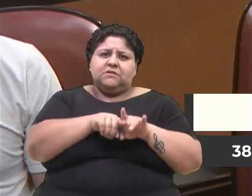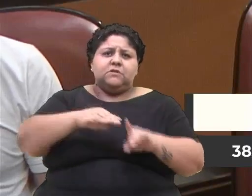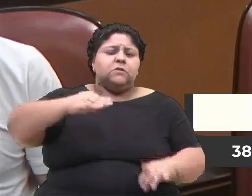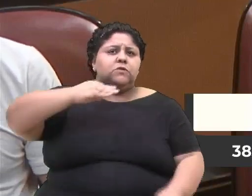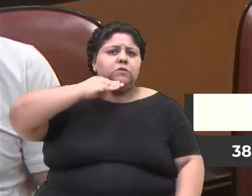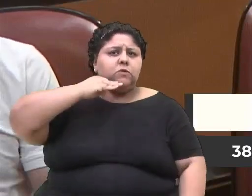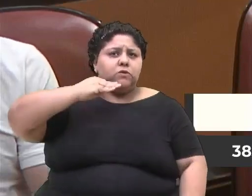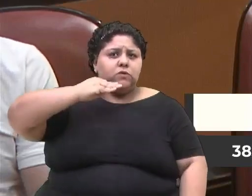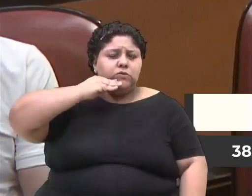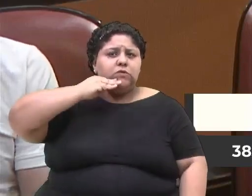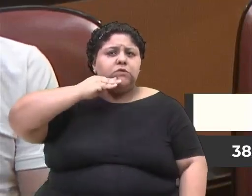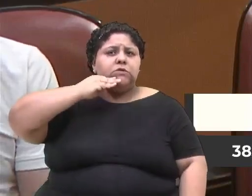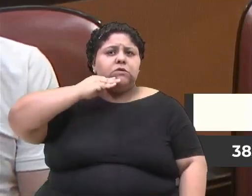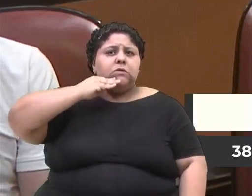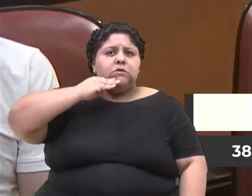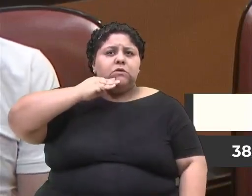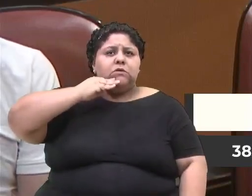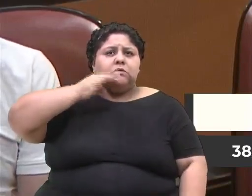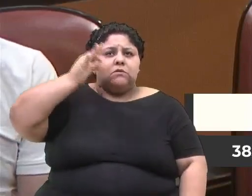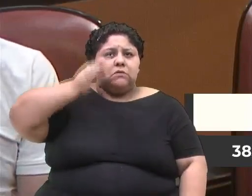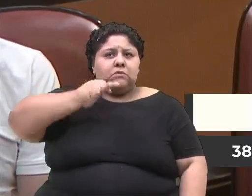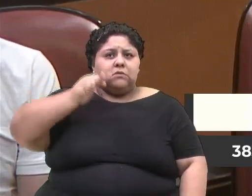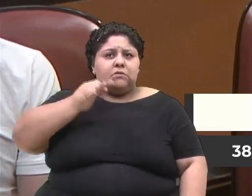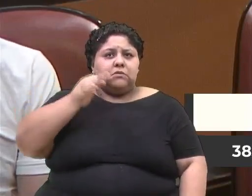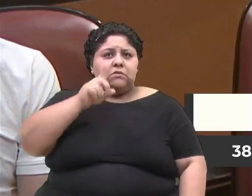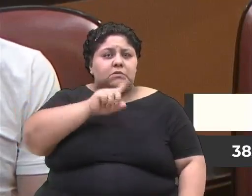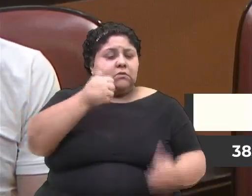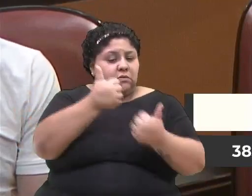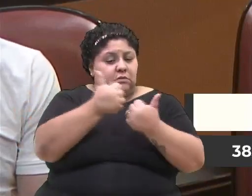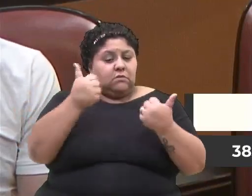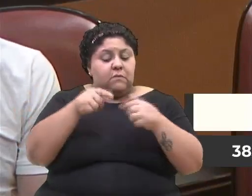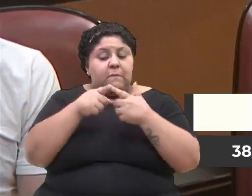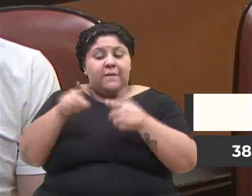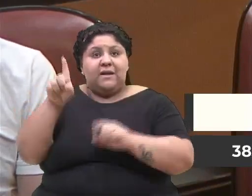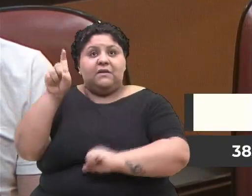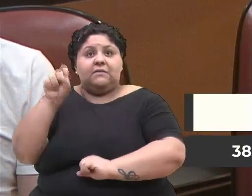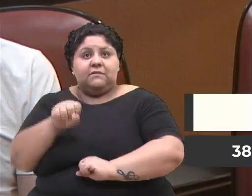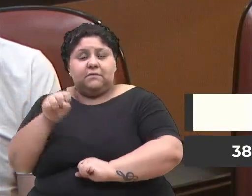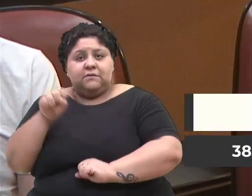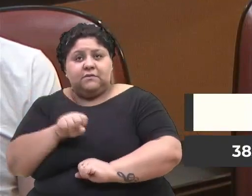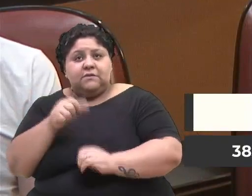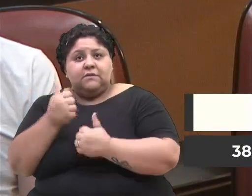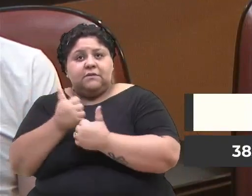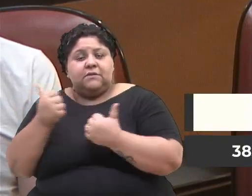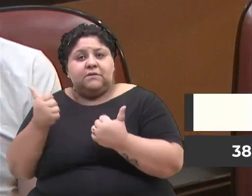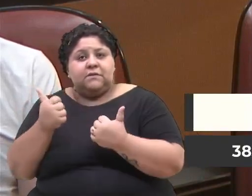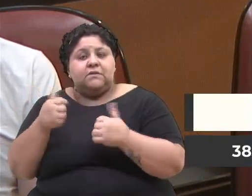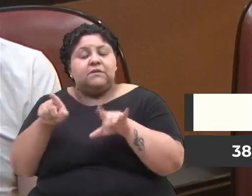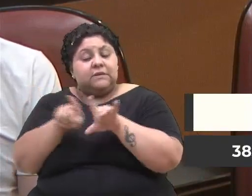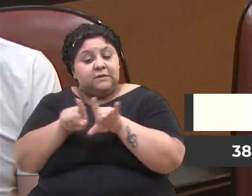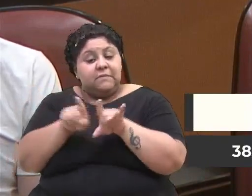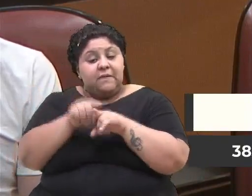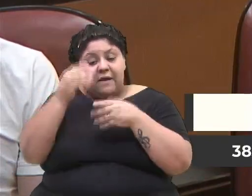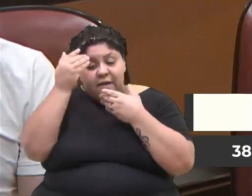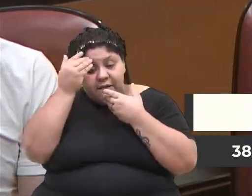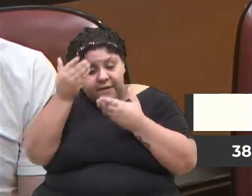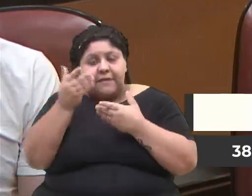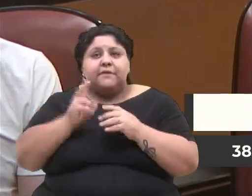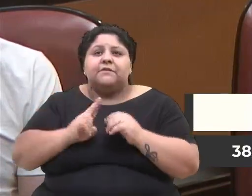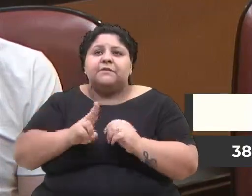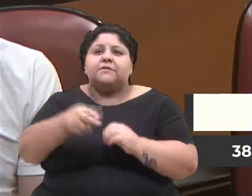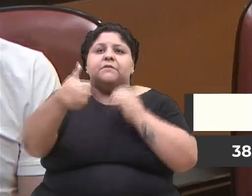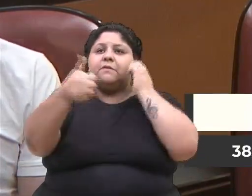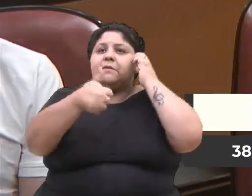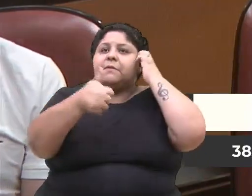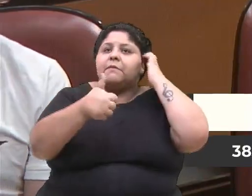competente, nesse caso não foi o assessor Alexandre, mas foi o assessor colega Escargo, e eu acredito, e ele sempre diz, primeiro,